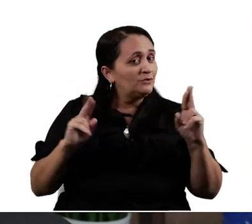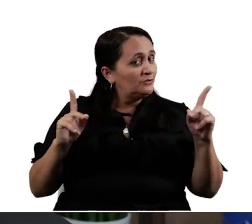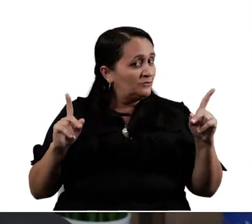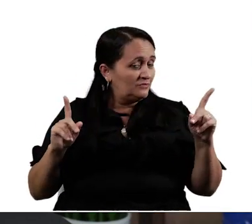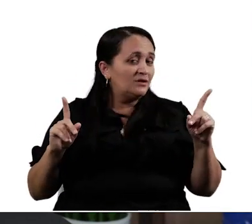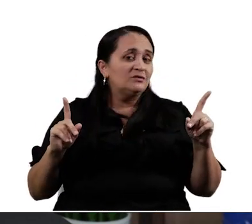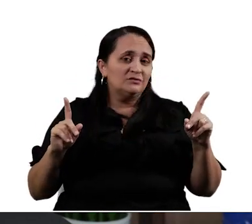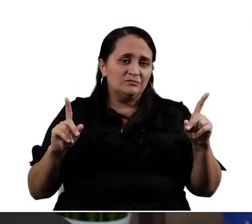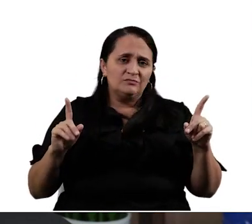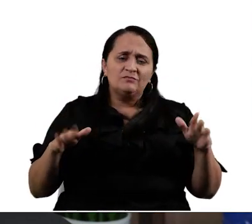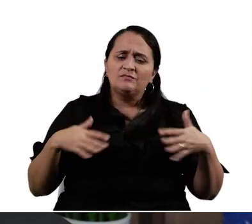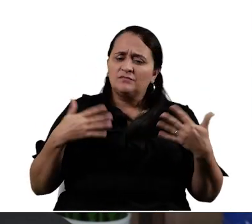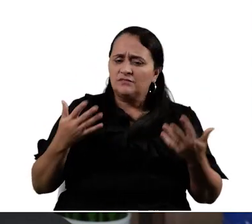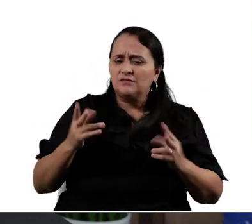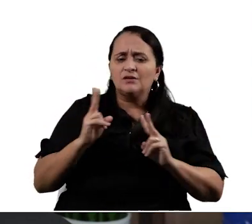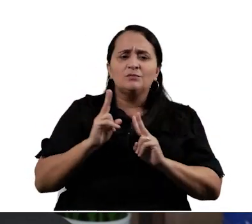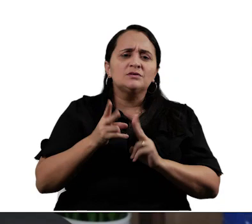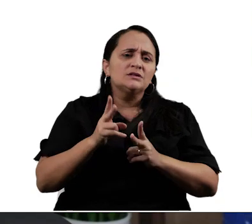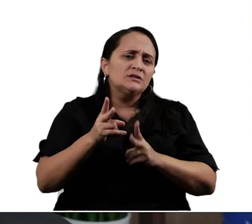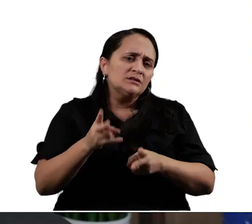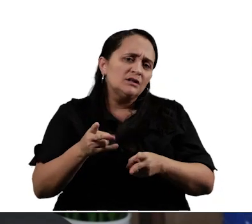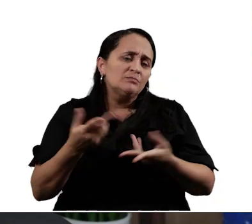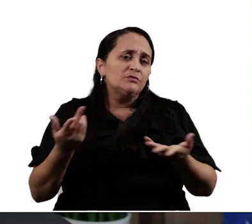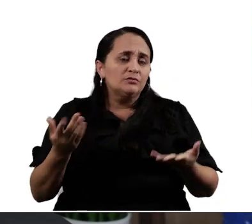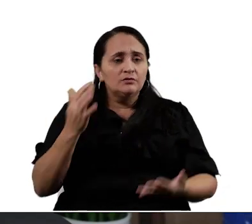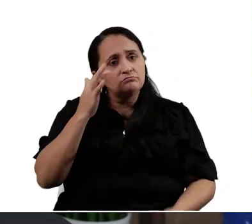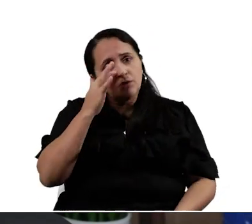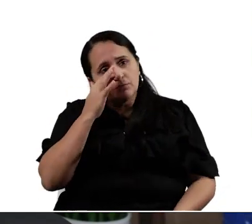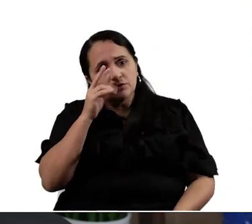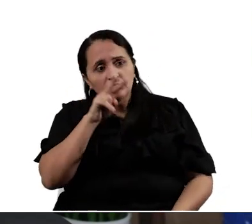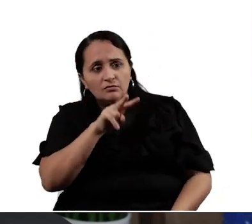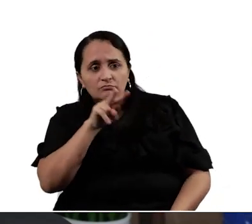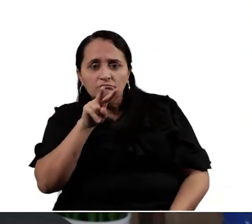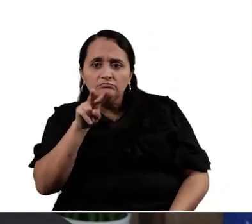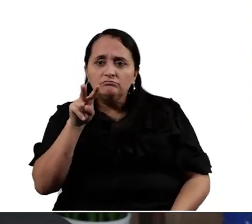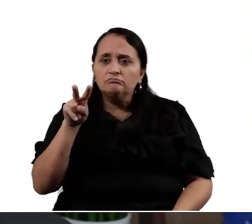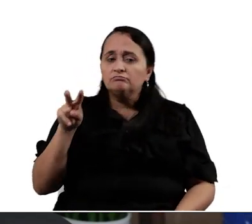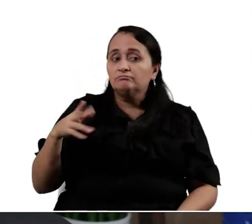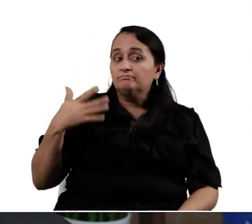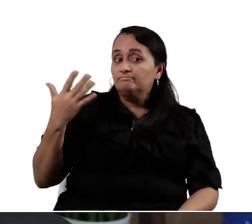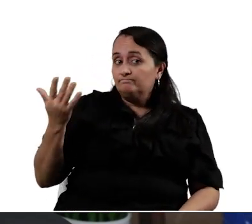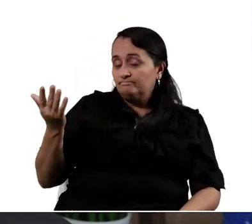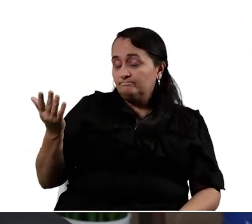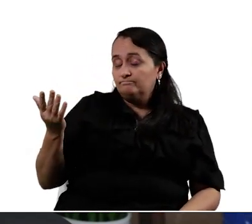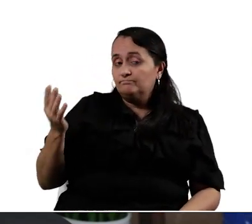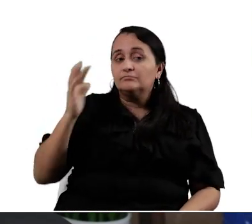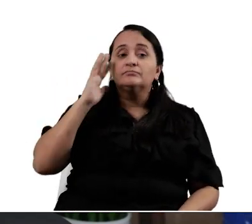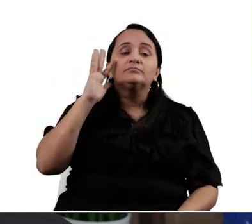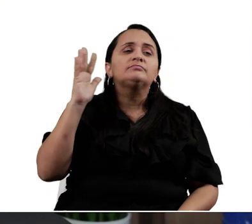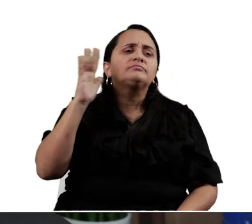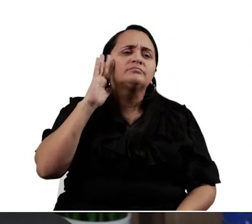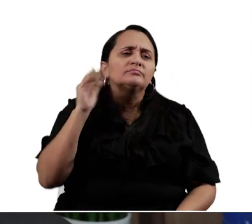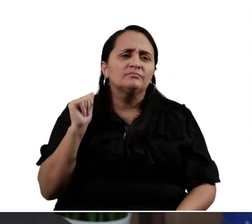haverá alguma coisa de alguém para se notar. Mas vamos refletir sobre uma coisa. Vocês que